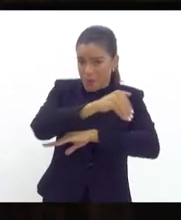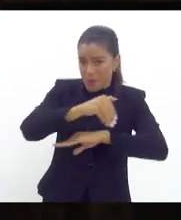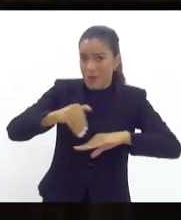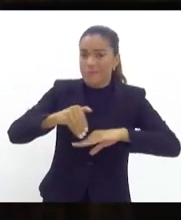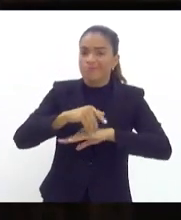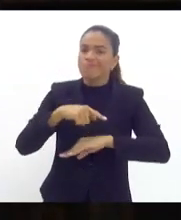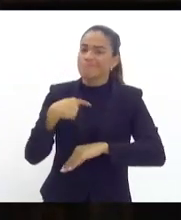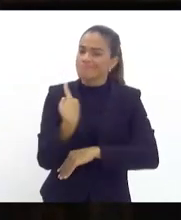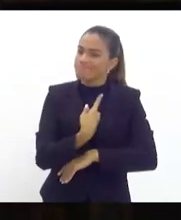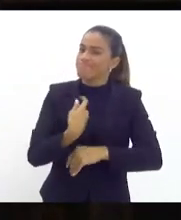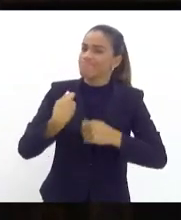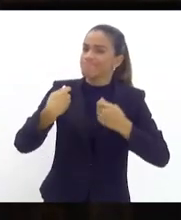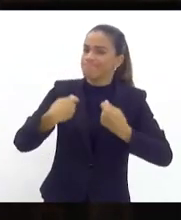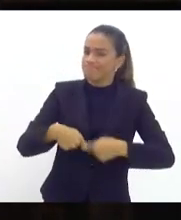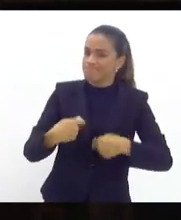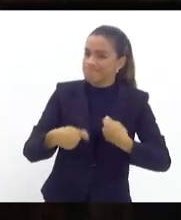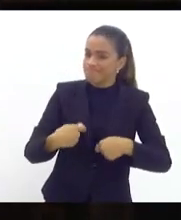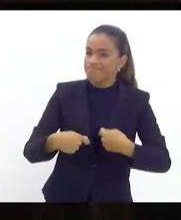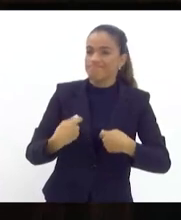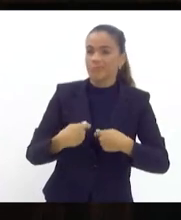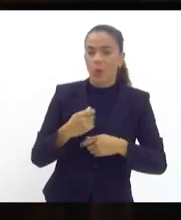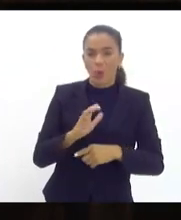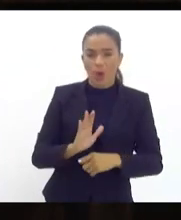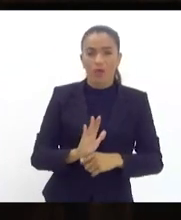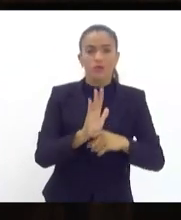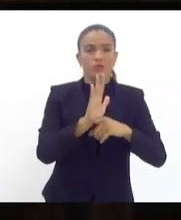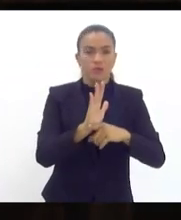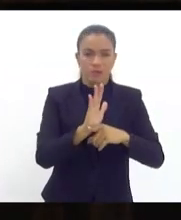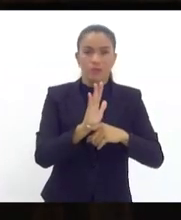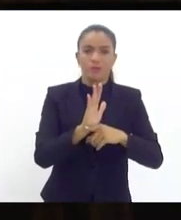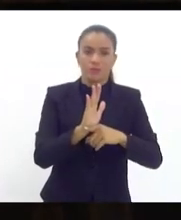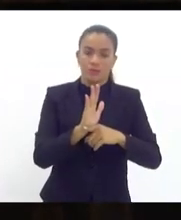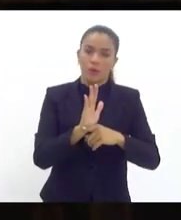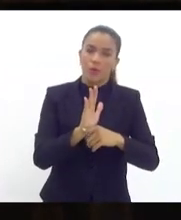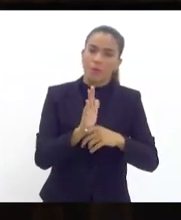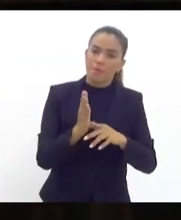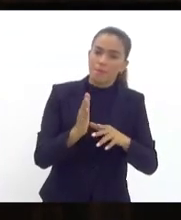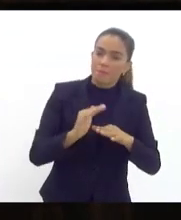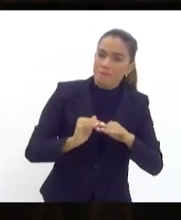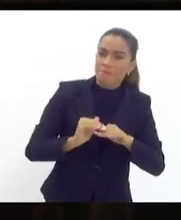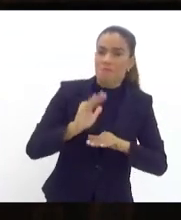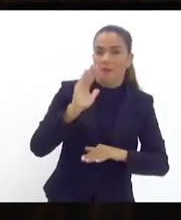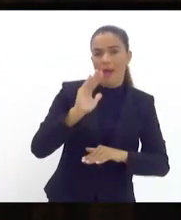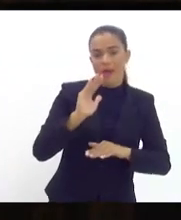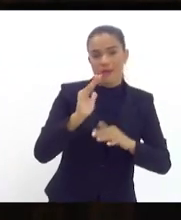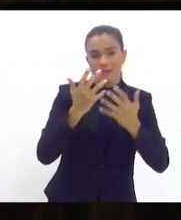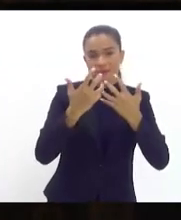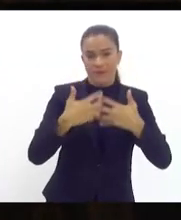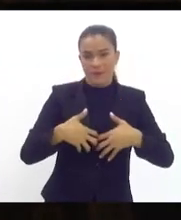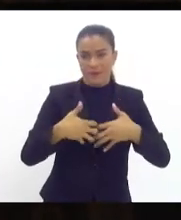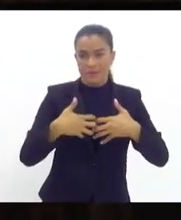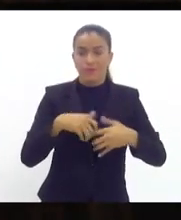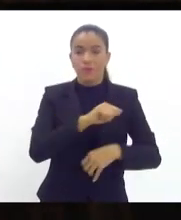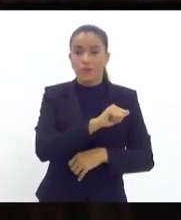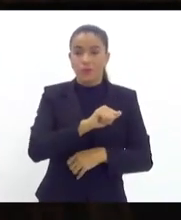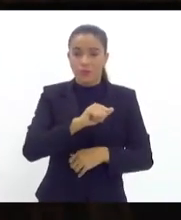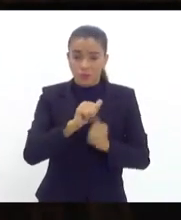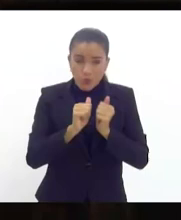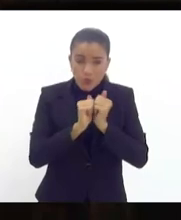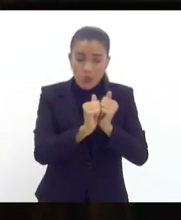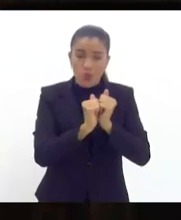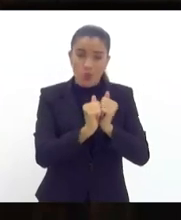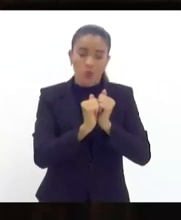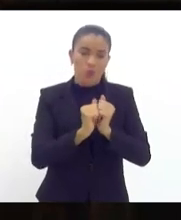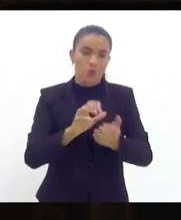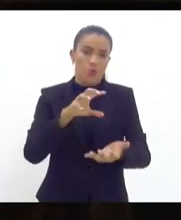precisava de uma ajuda ali um pouco mais eficaz junto com a gente junto